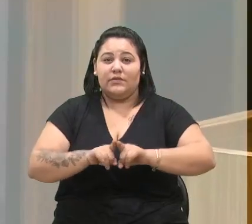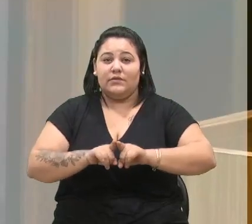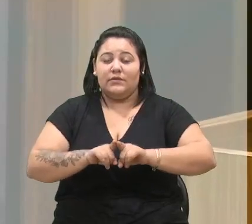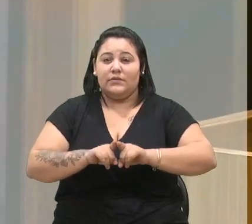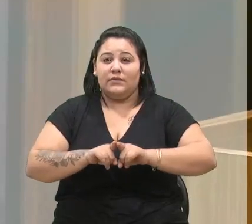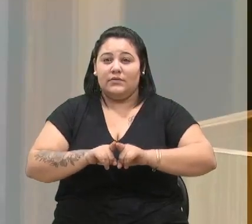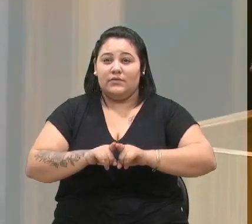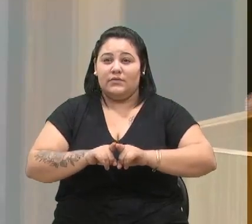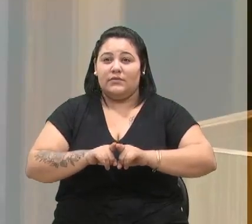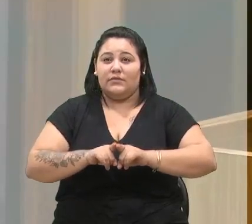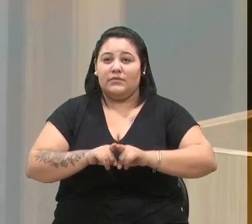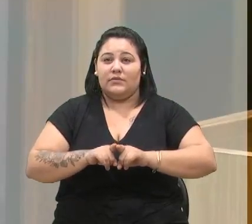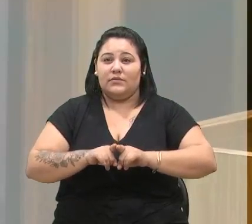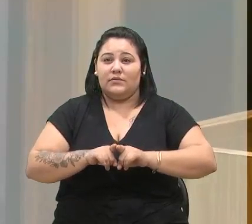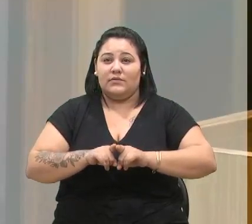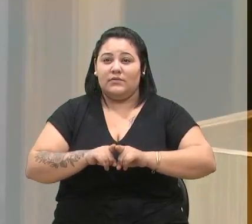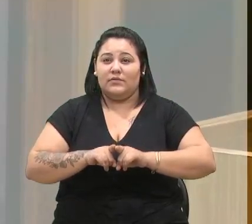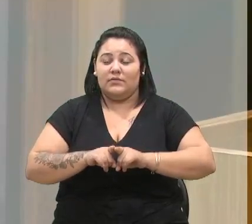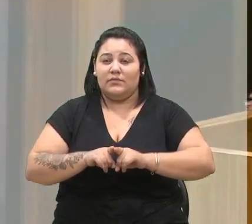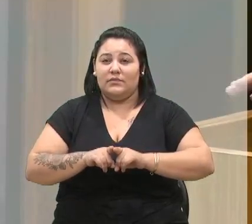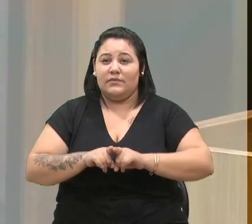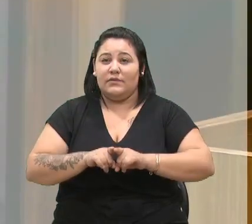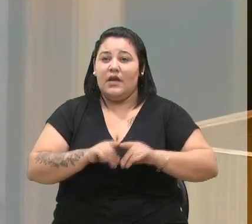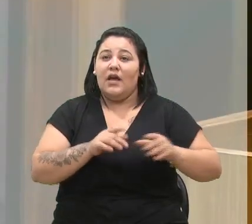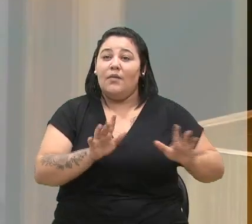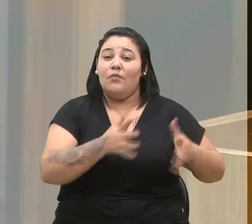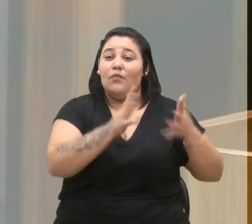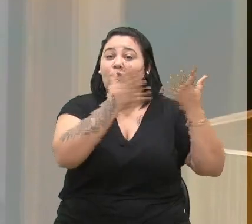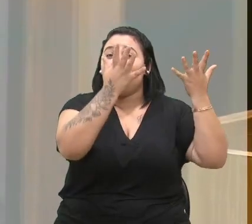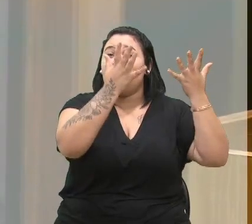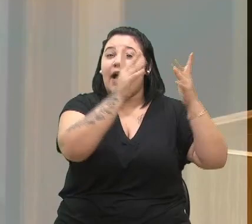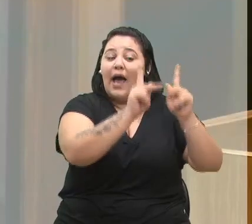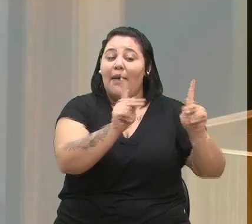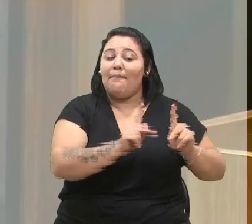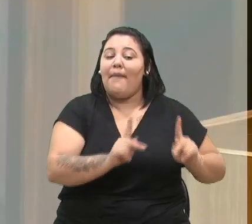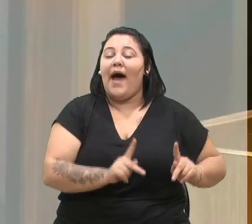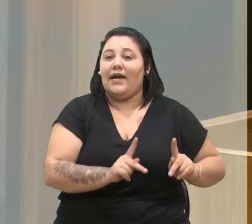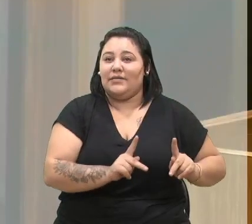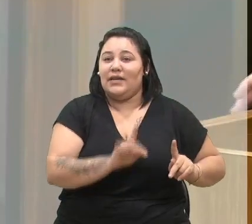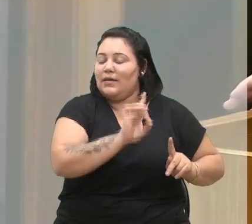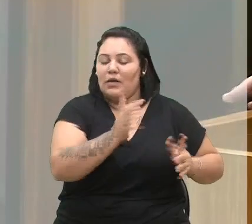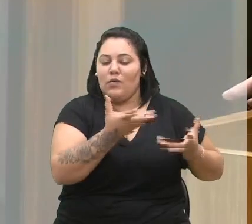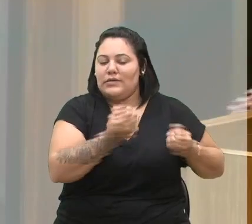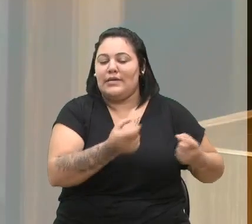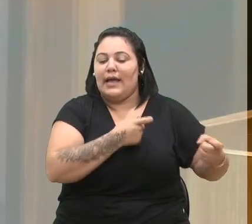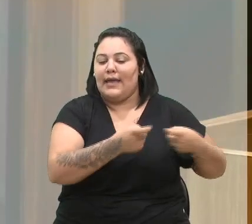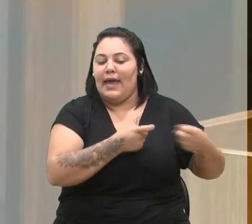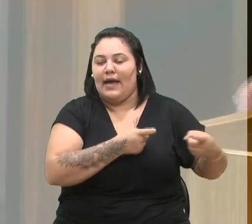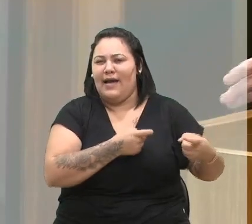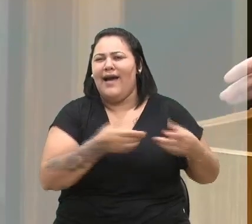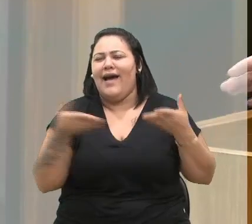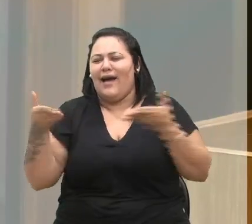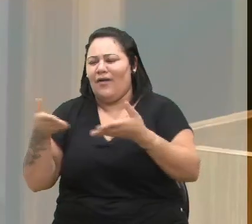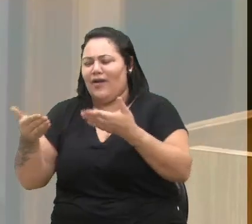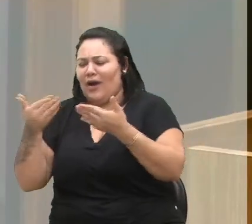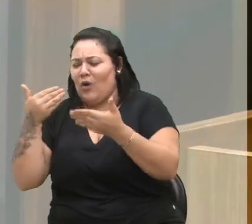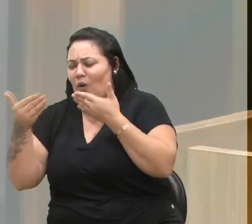Promoção da paz e repúdio a bombardeios é uma coisa. Comparar essa situação com o Holocausto